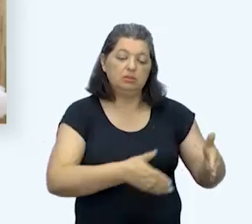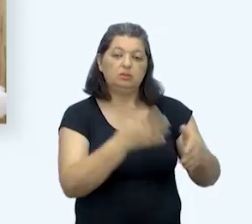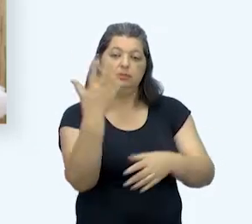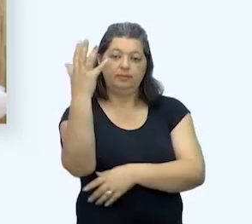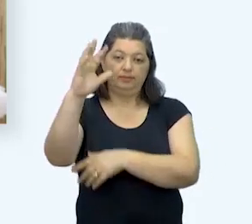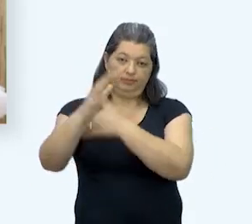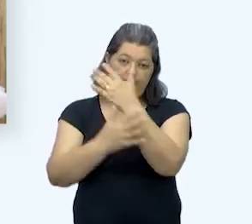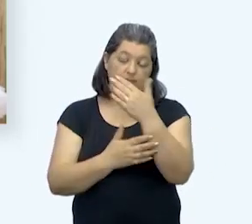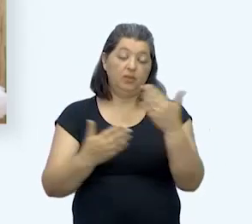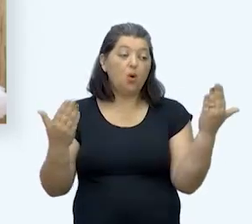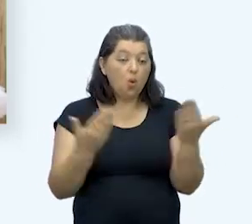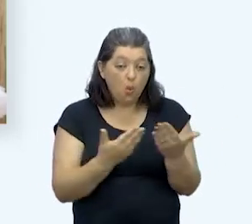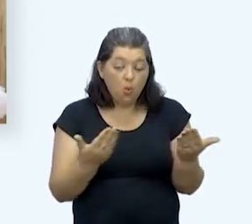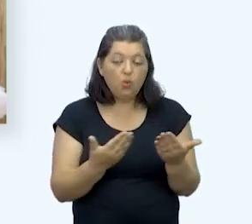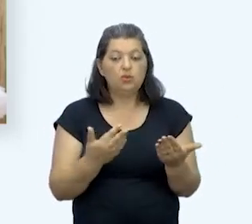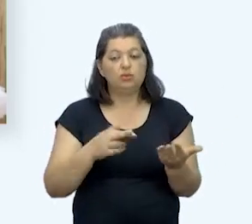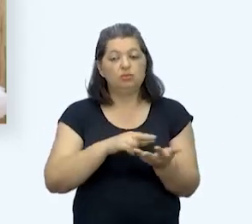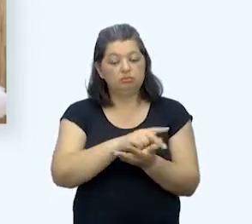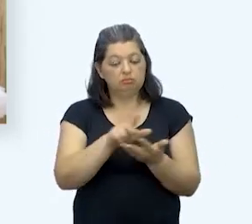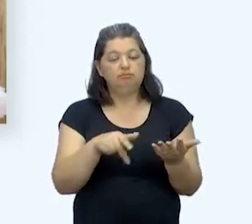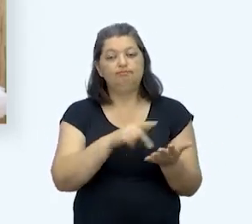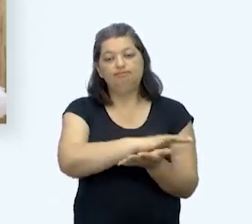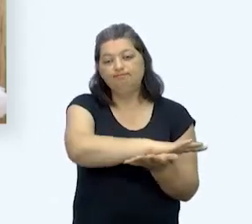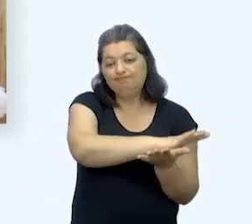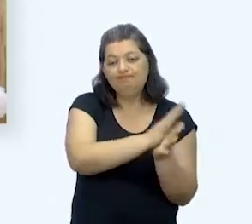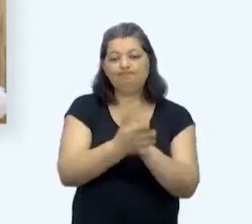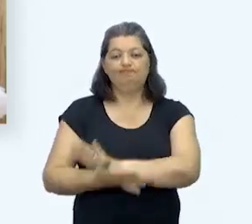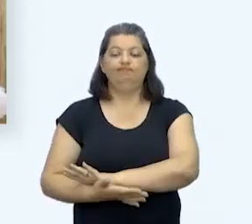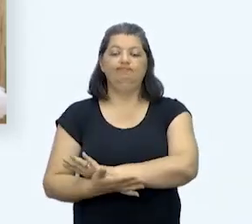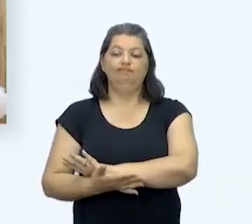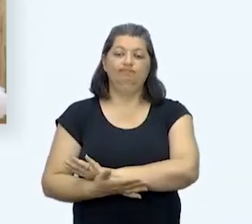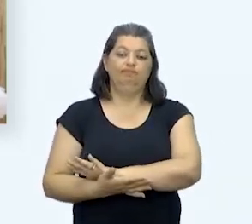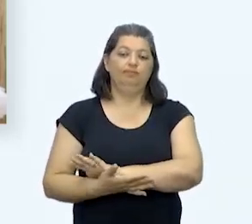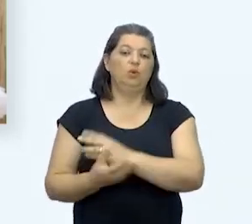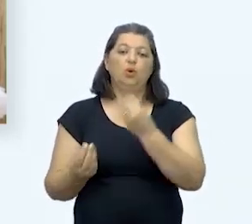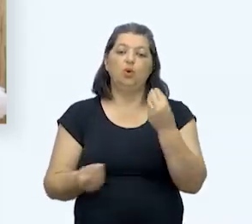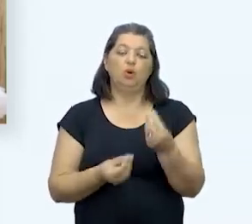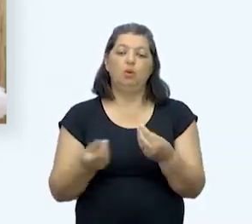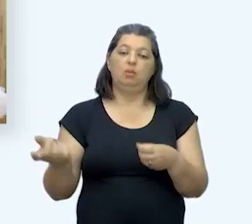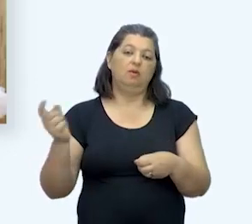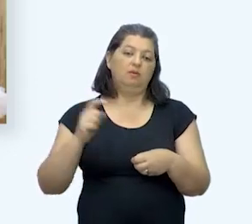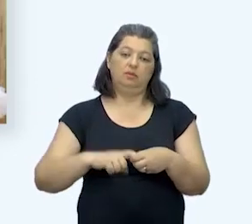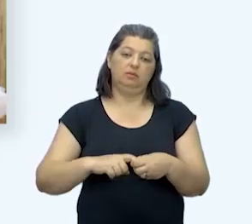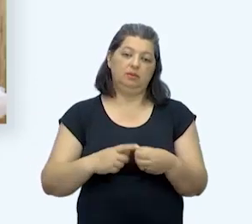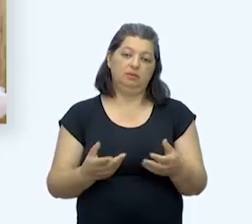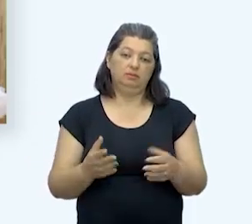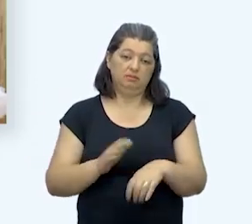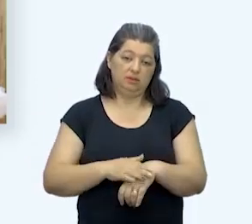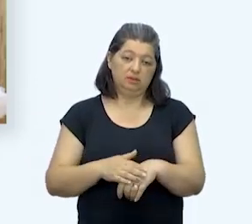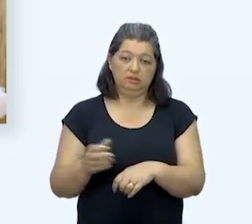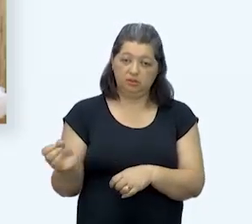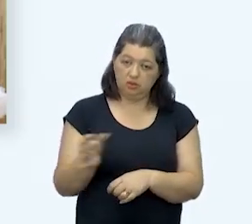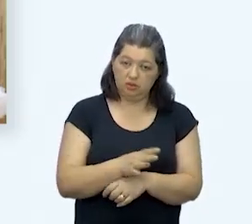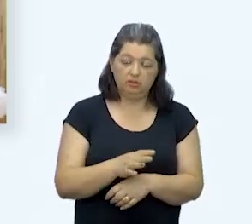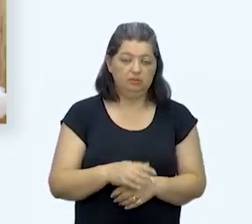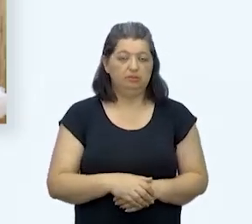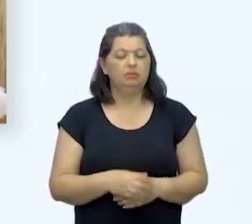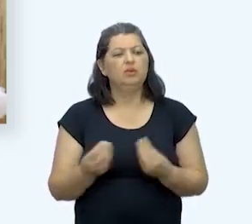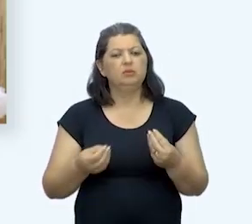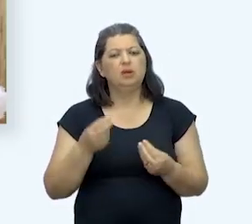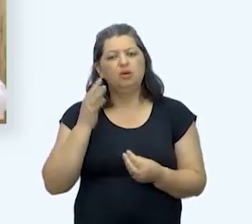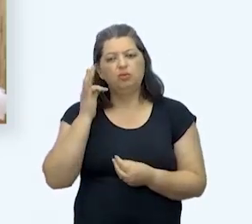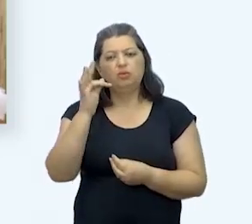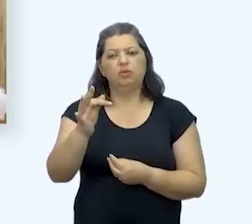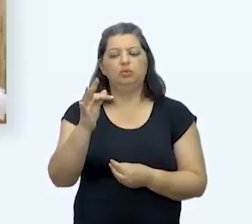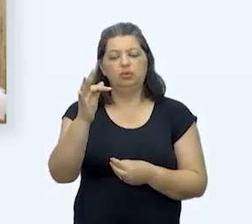matas. E hoje muitos se encontram destruídos e sem possibilidade de recuperação. Imagina daqui a alguns anos como tudo isso vai ficar se continuar